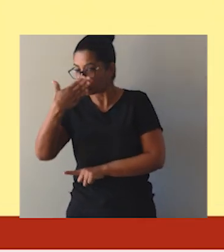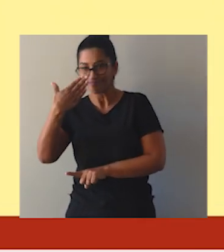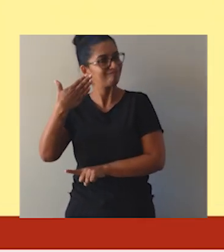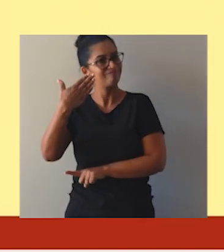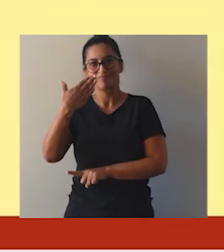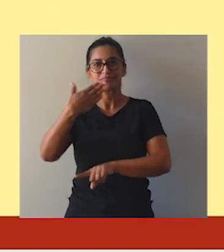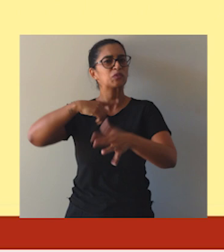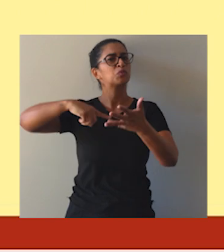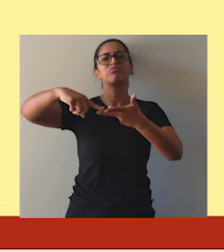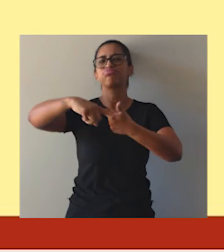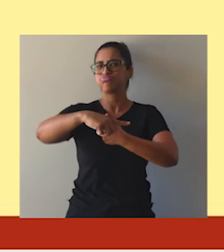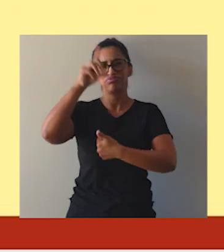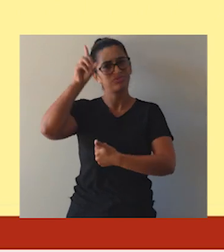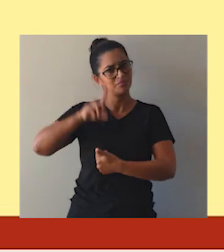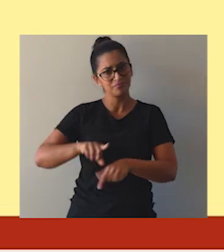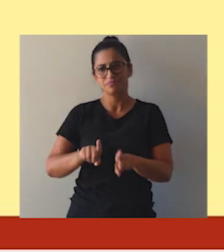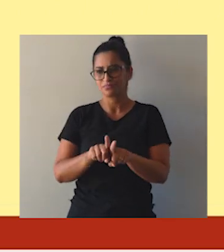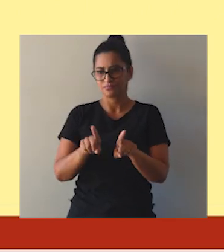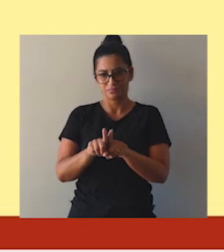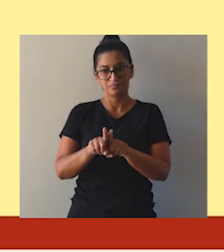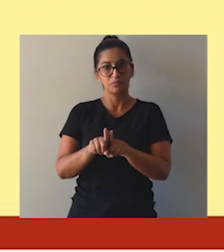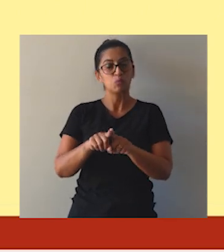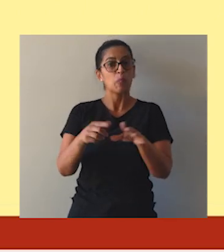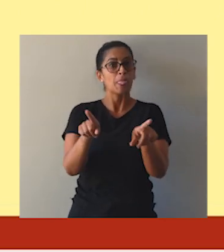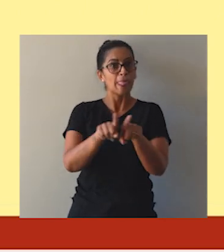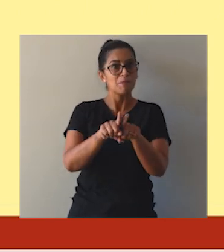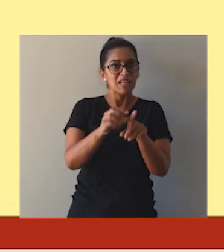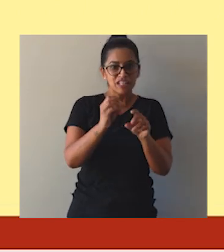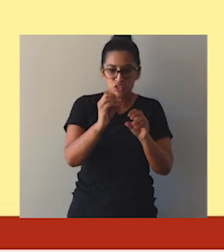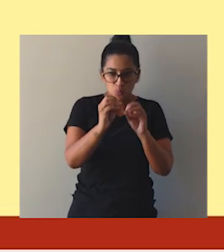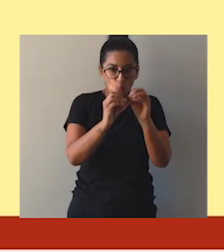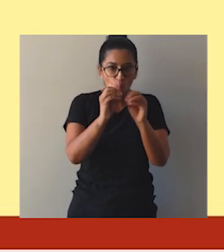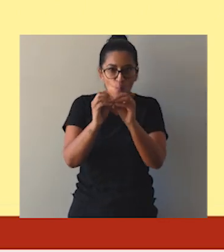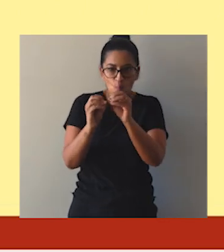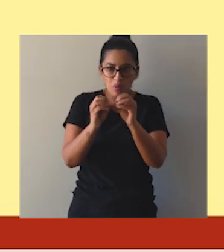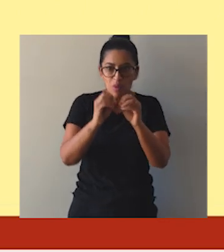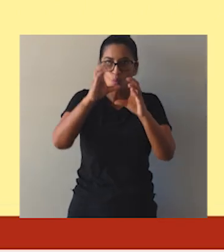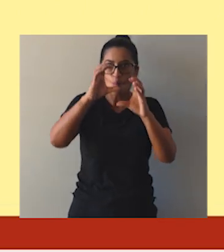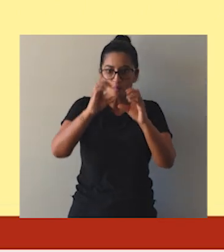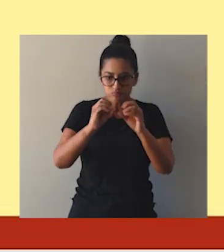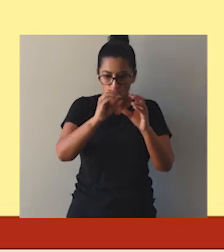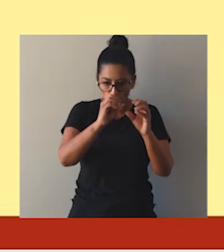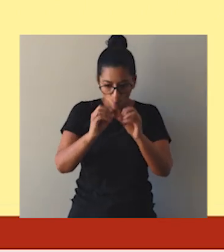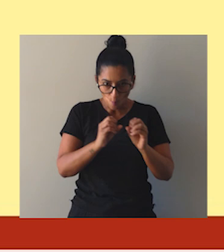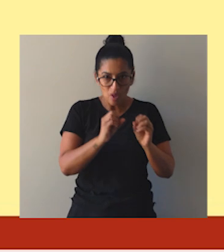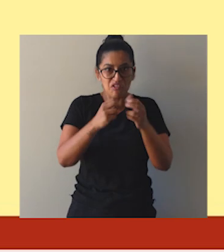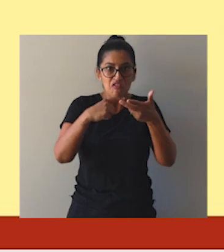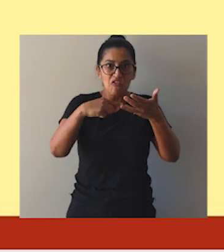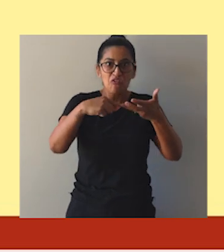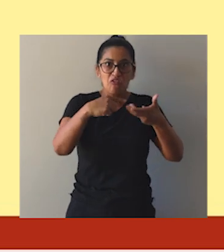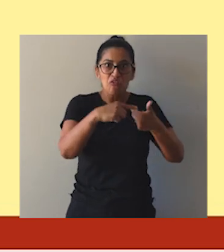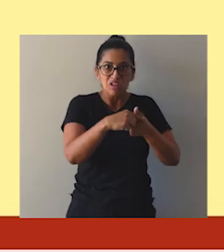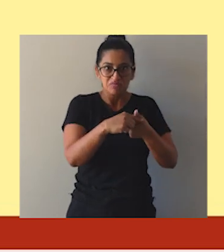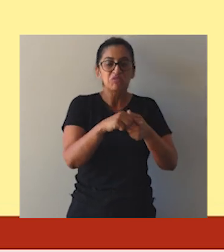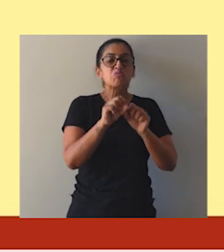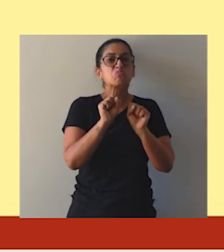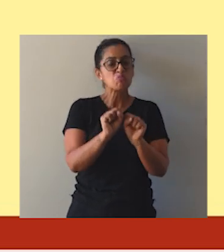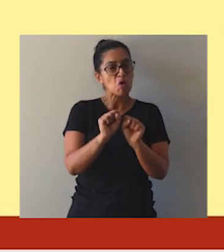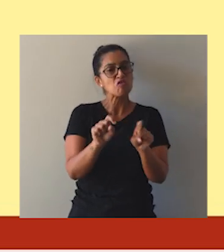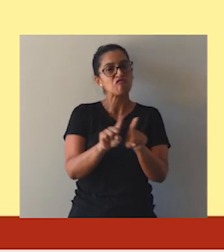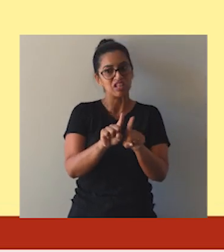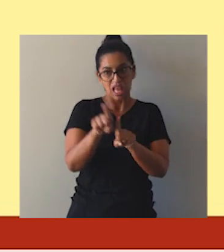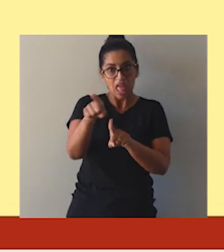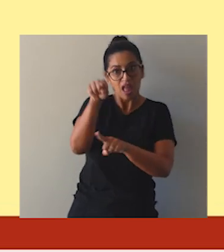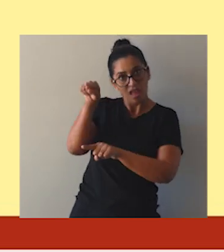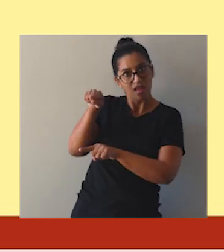Essas bolinhas, né, que aqui no slide são compradas, mas você pode fazer também de papelão, de meia. Então,